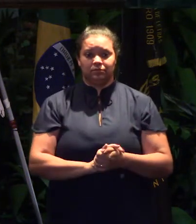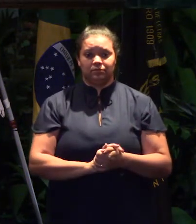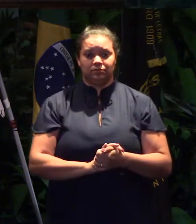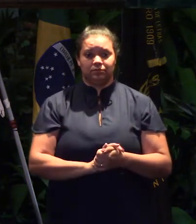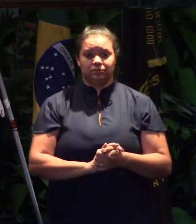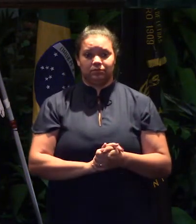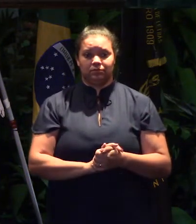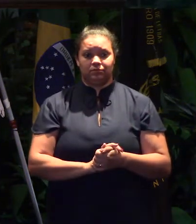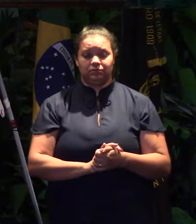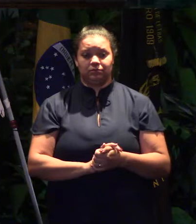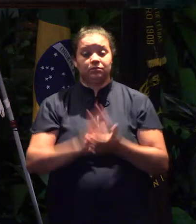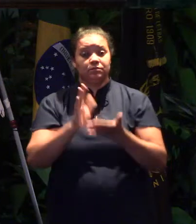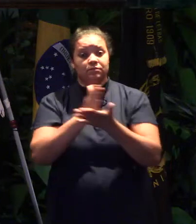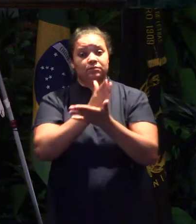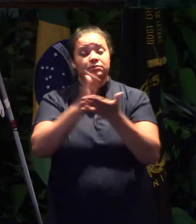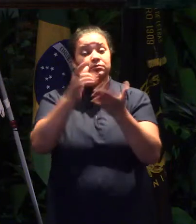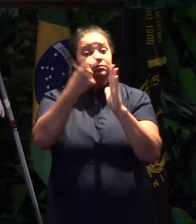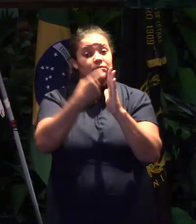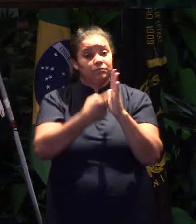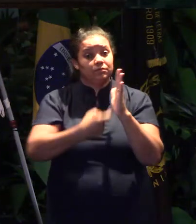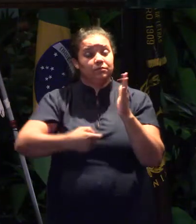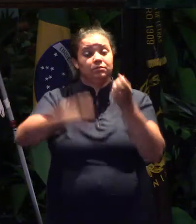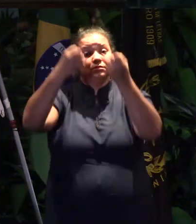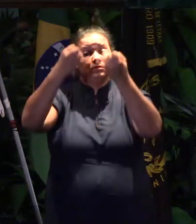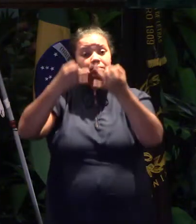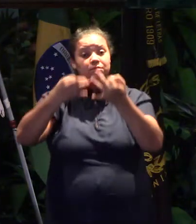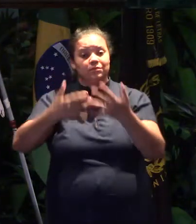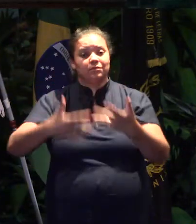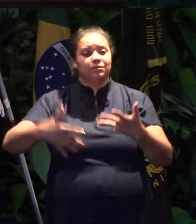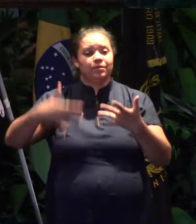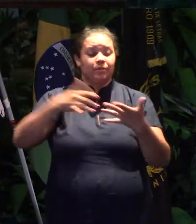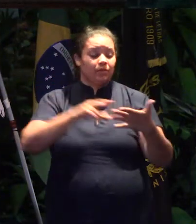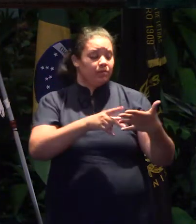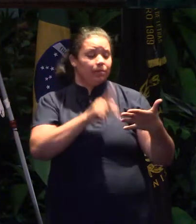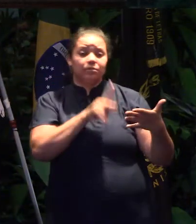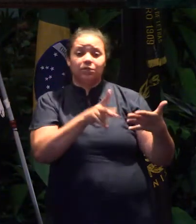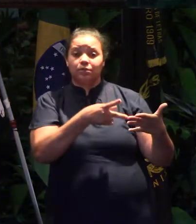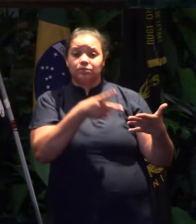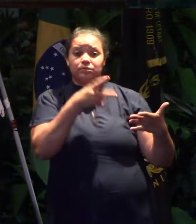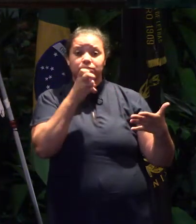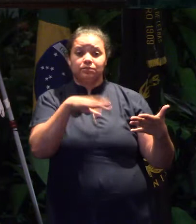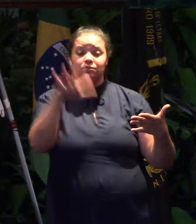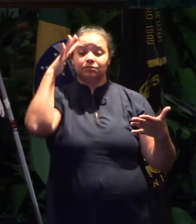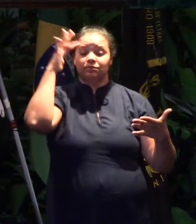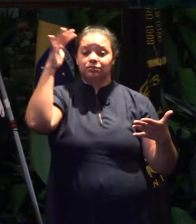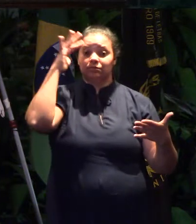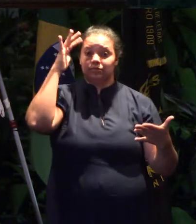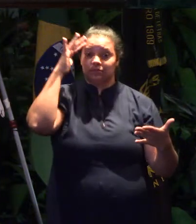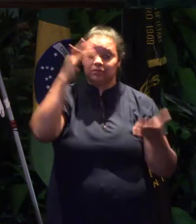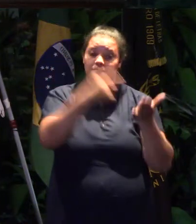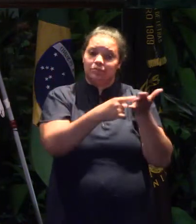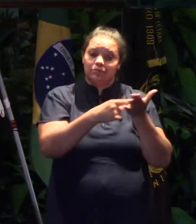seja em determinadas passagens descritivas ou simplesmente na imaginação do leitor, que é literalmente convidado a